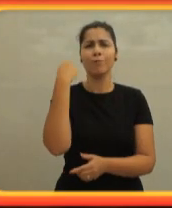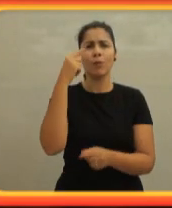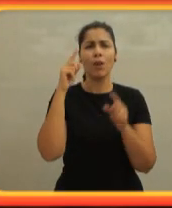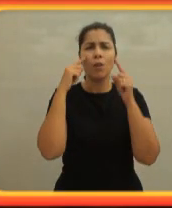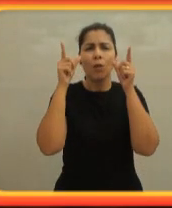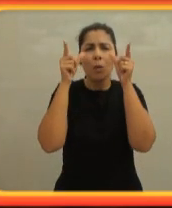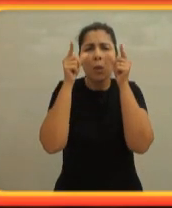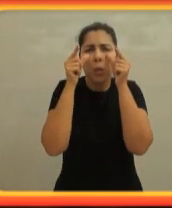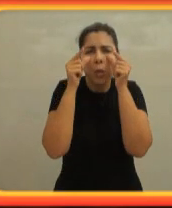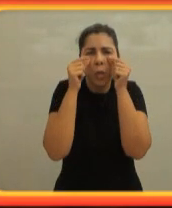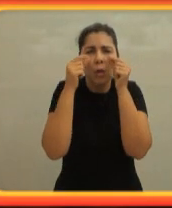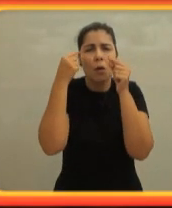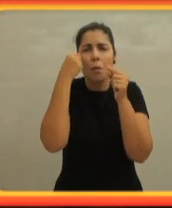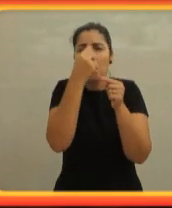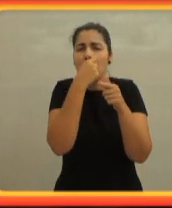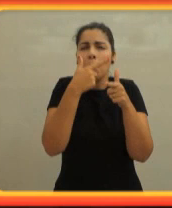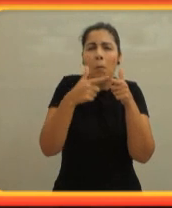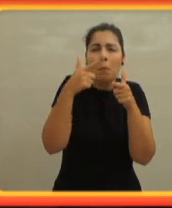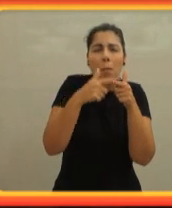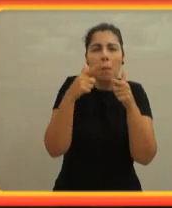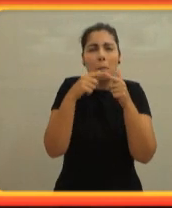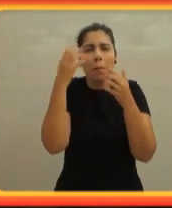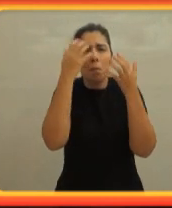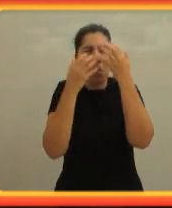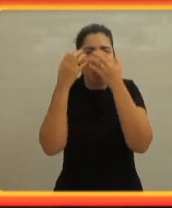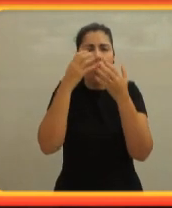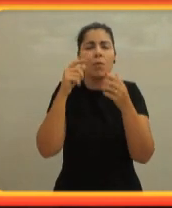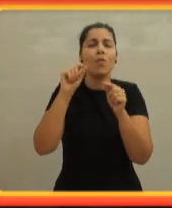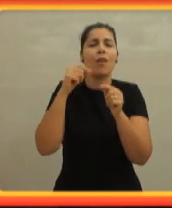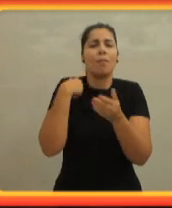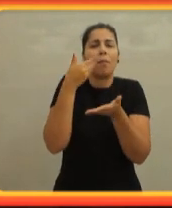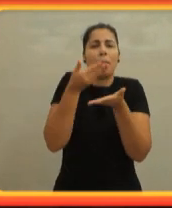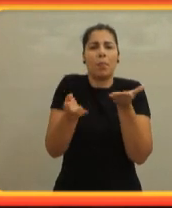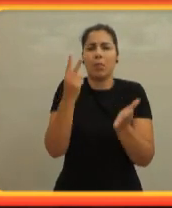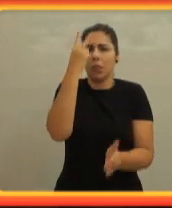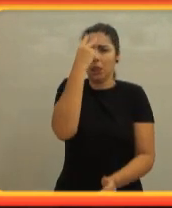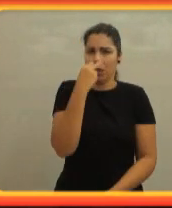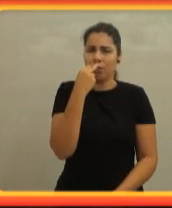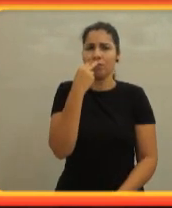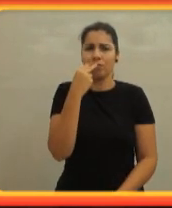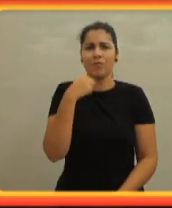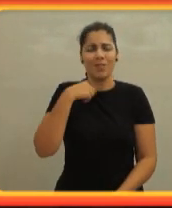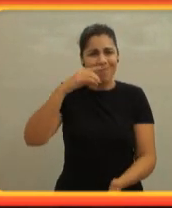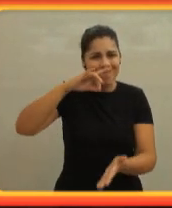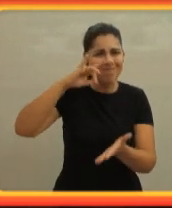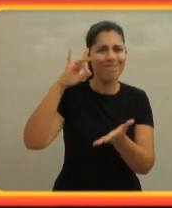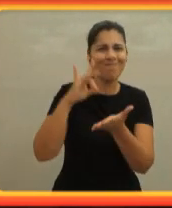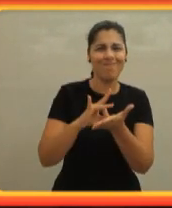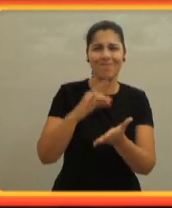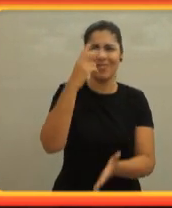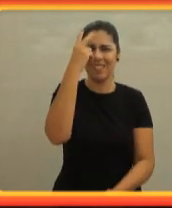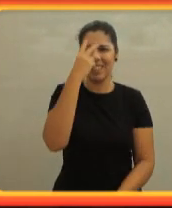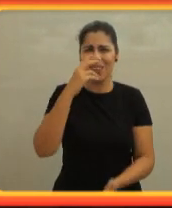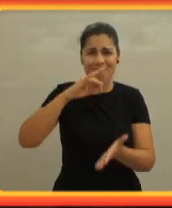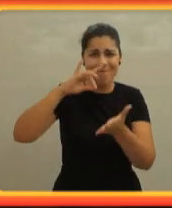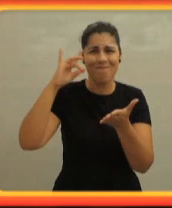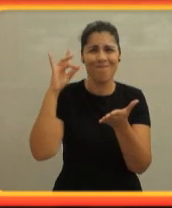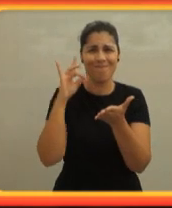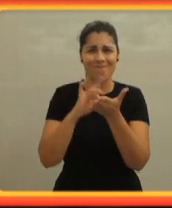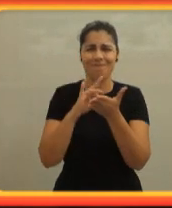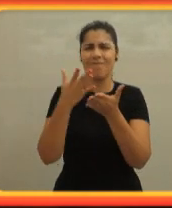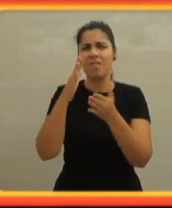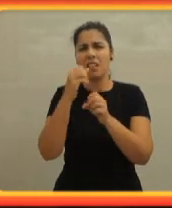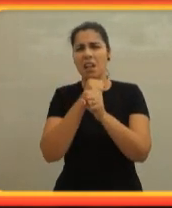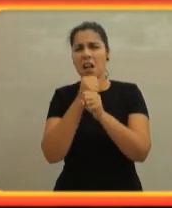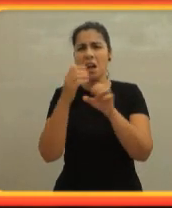Foi uma deterioração progressiva da retina e algumas outras complicações associadas que me fizeram perder a visão. E fiquei